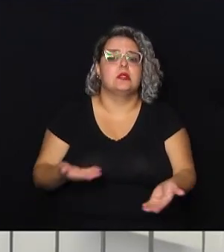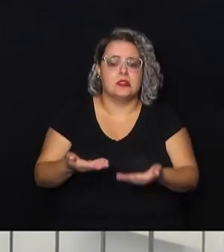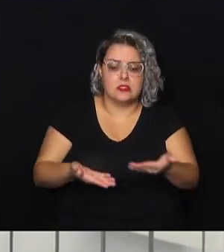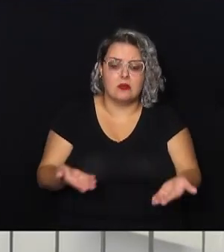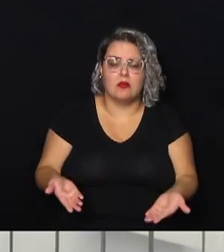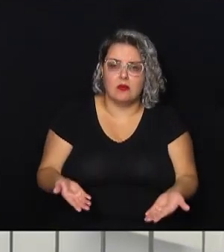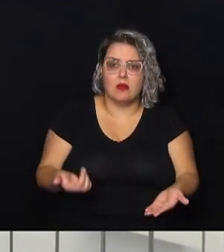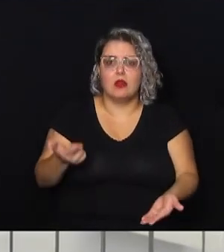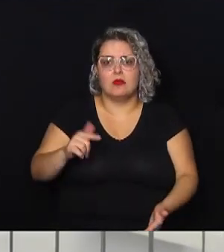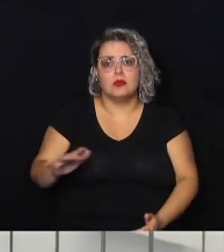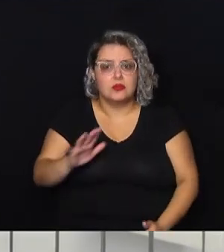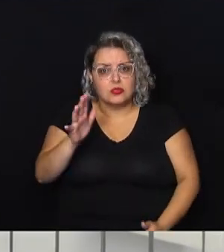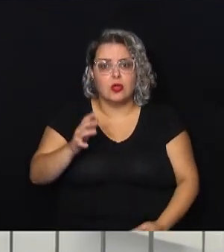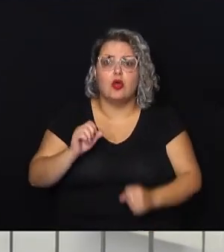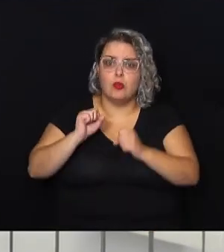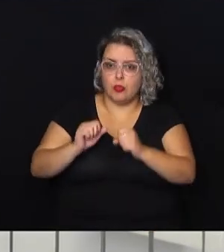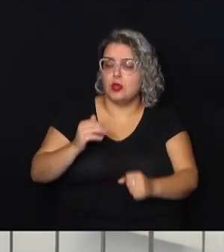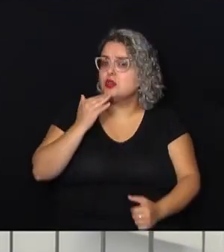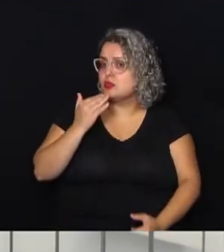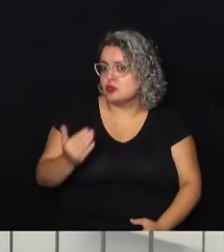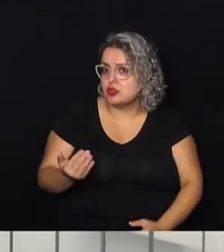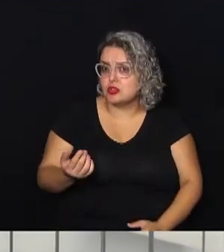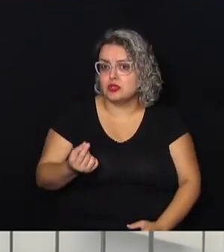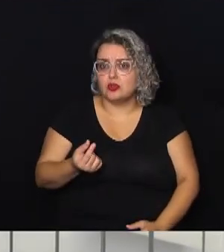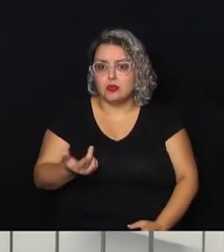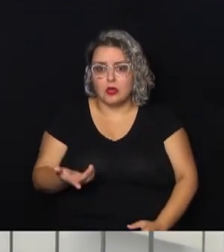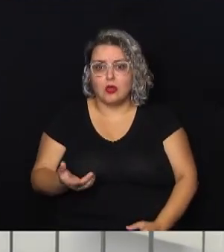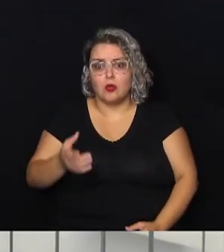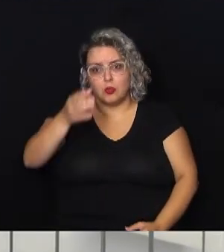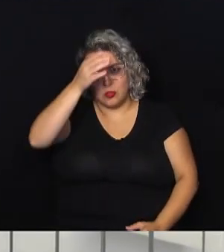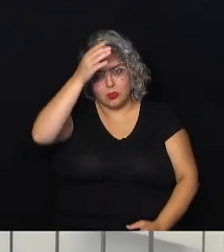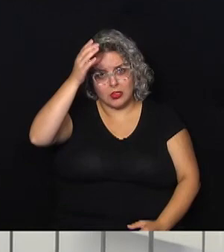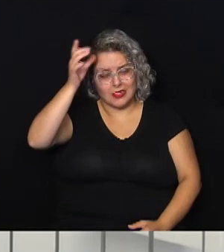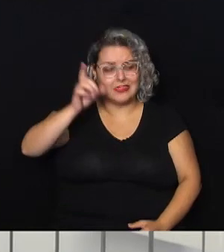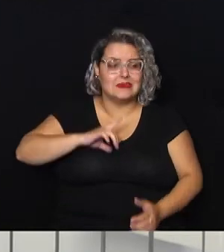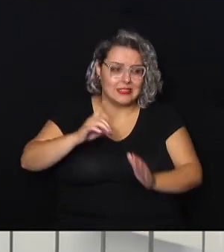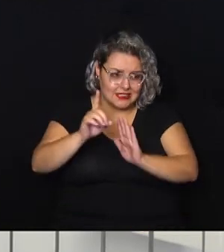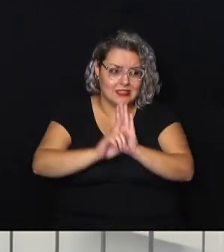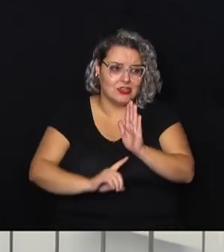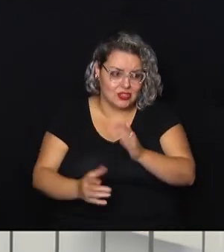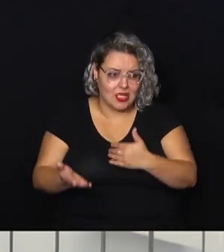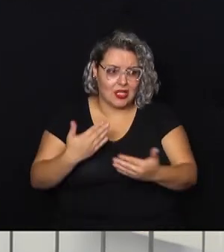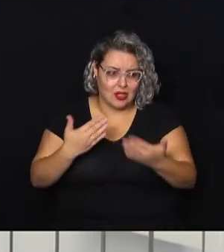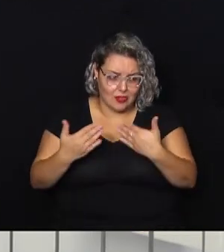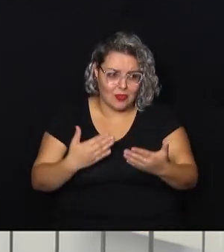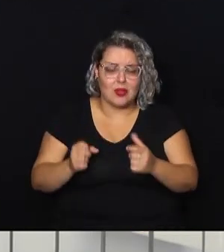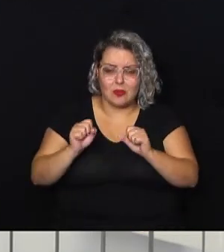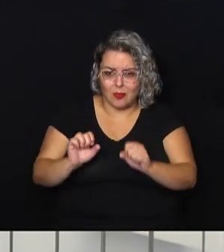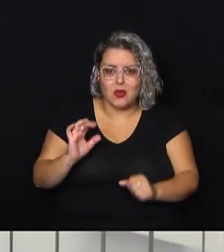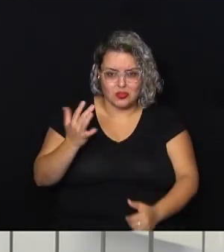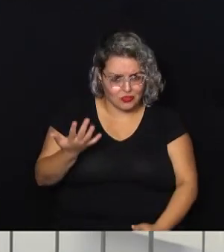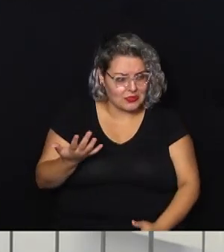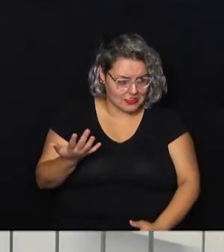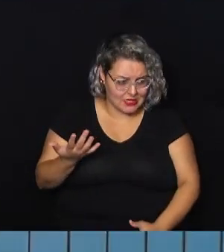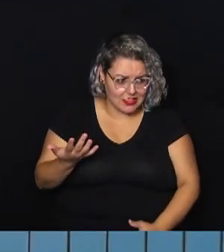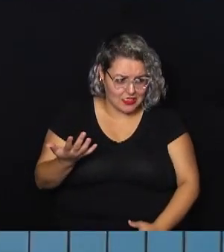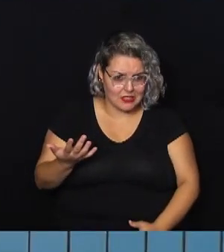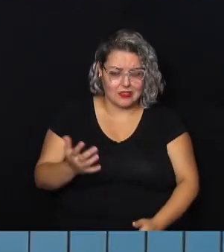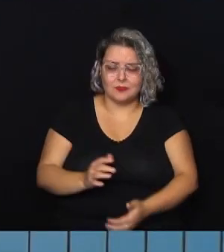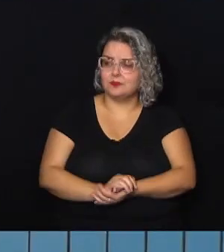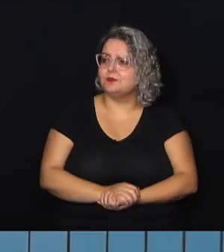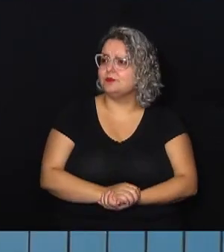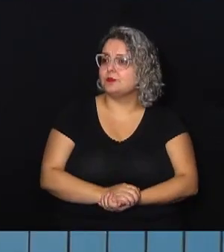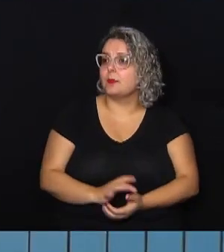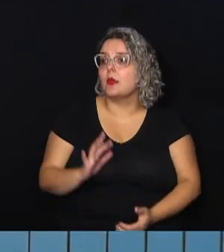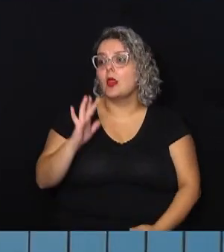vai continuar caro? Eu posso pedir um valor? O cliente tem esse direito? É uma negociação que pode acontecer? Eu